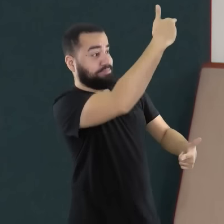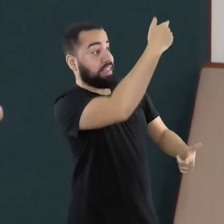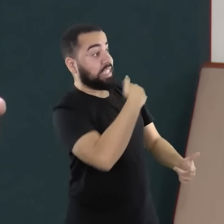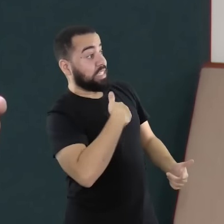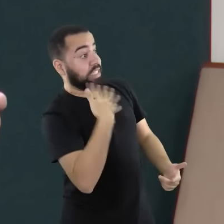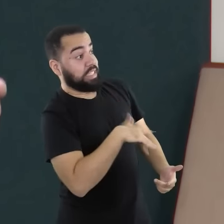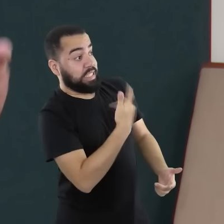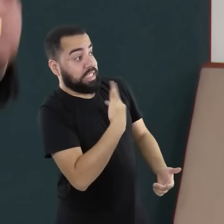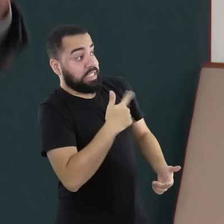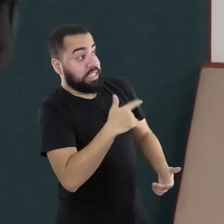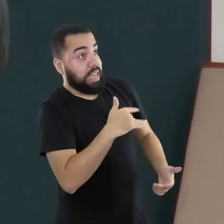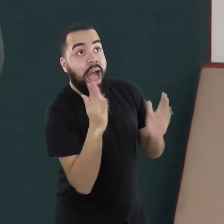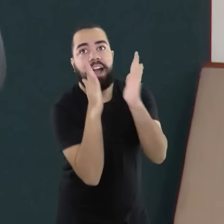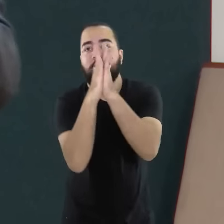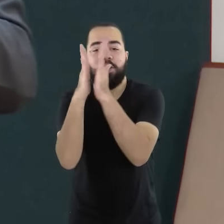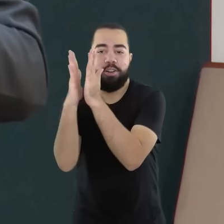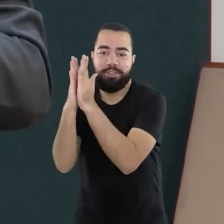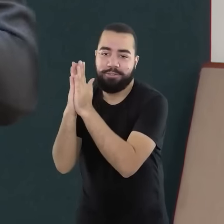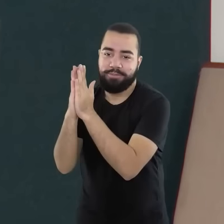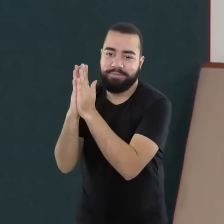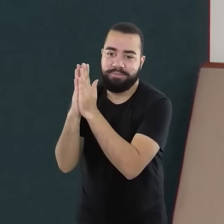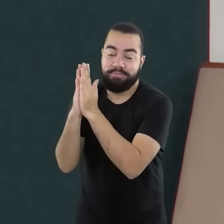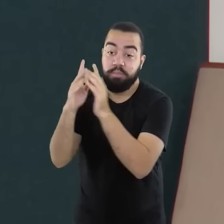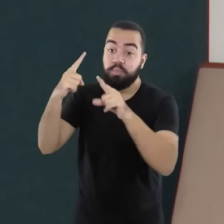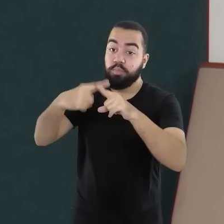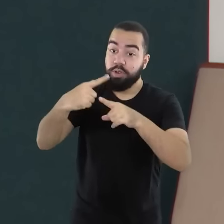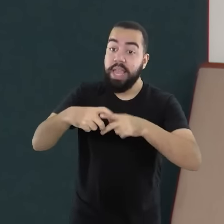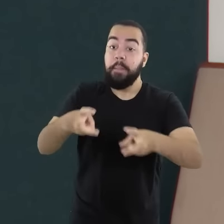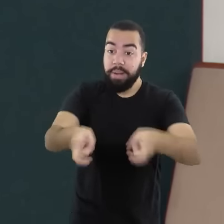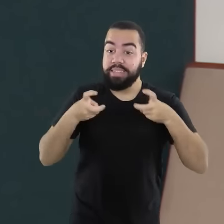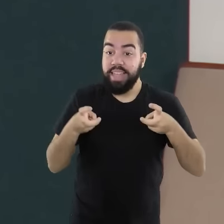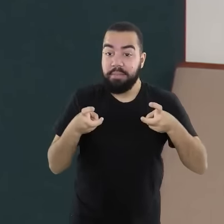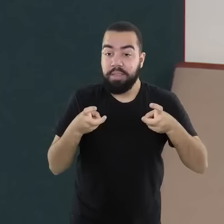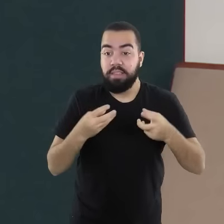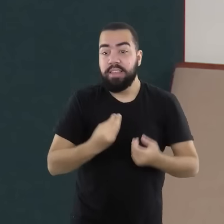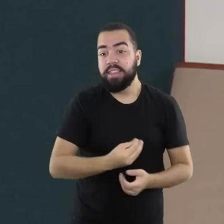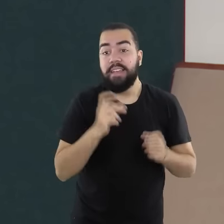grande, e você descobre que é incompetente,